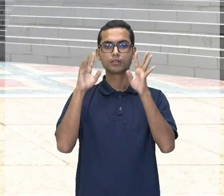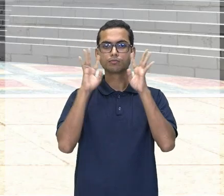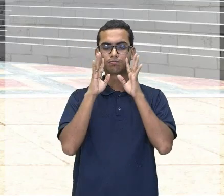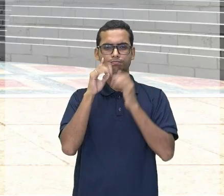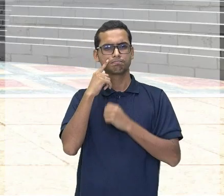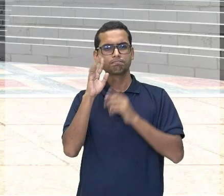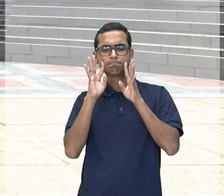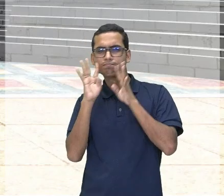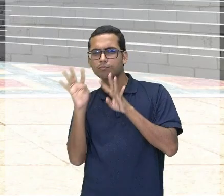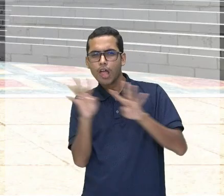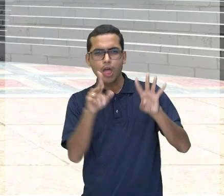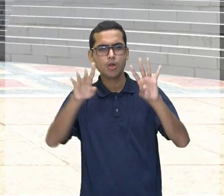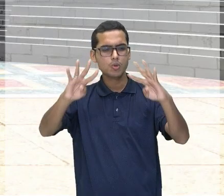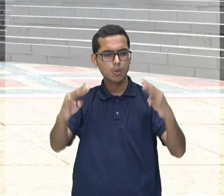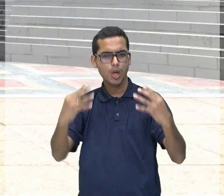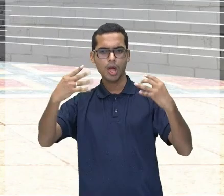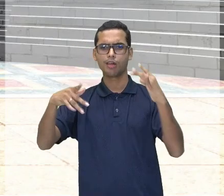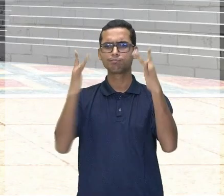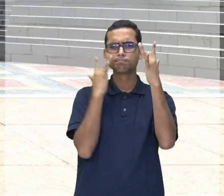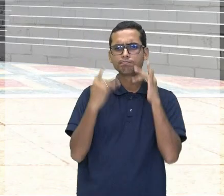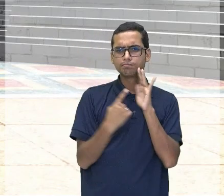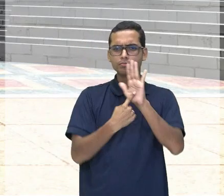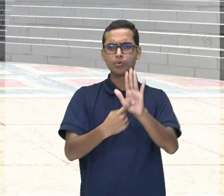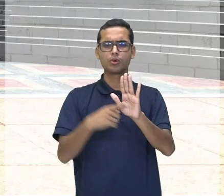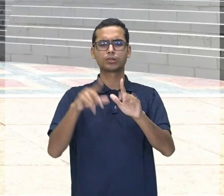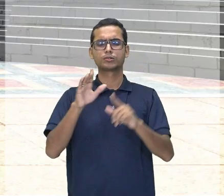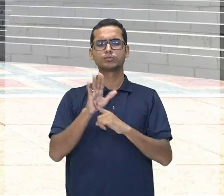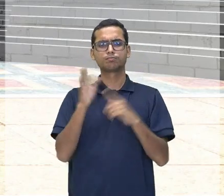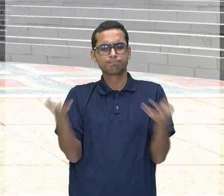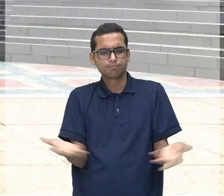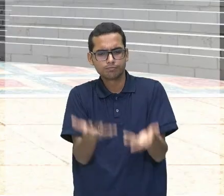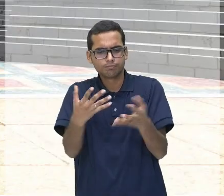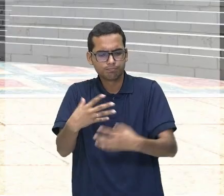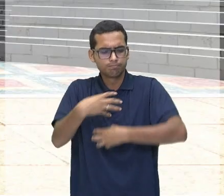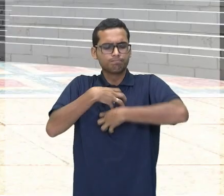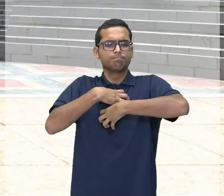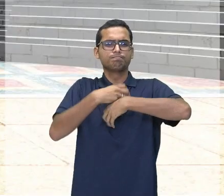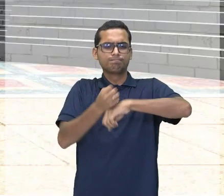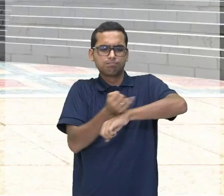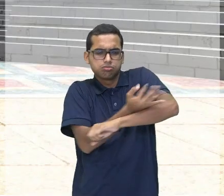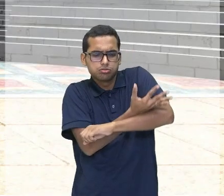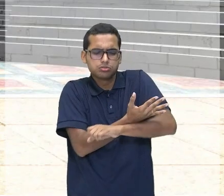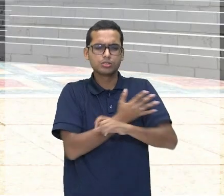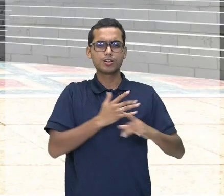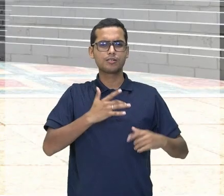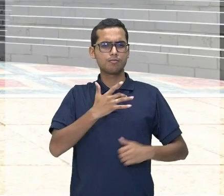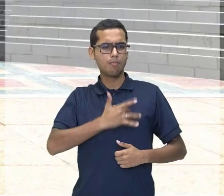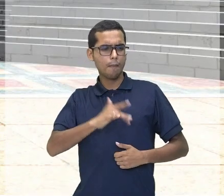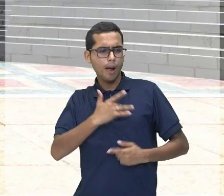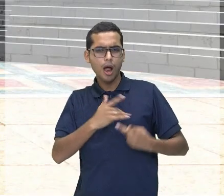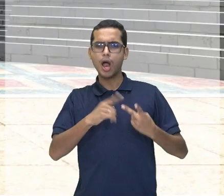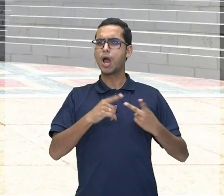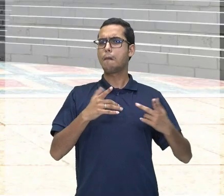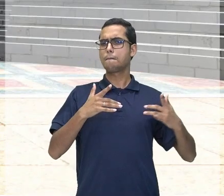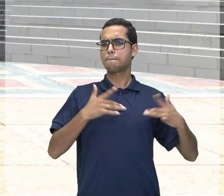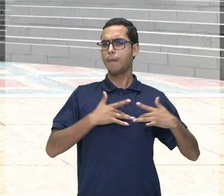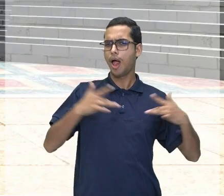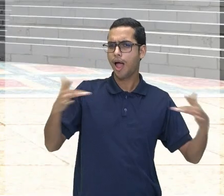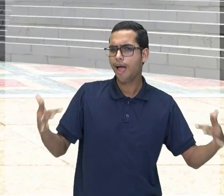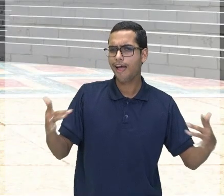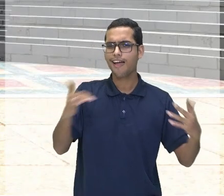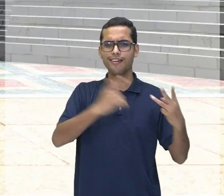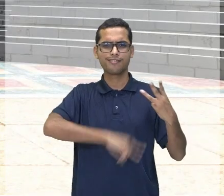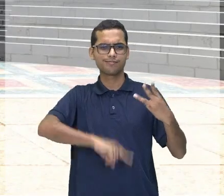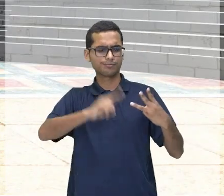a compaixão, despertar a piedade, né? E o temor também das pessoas ali que estão assistindo, né, essa peça